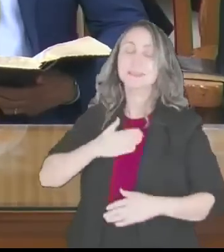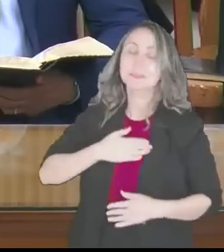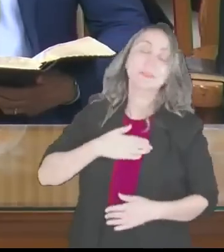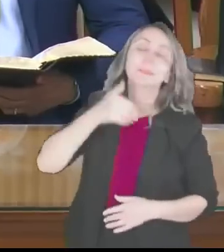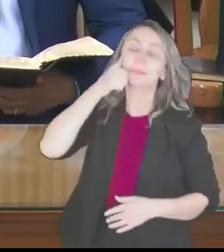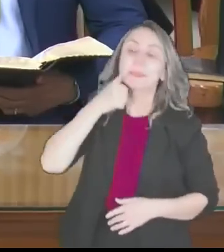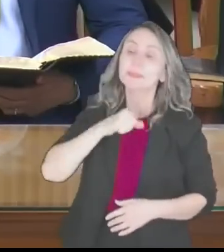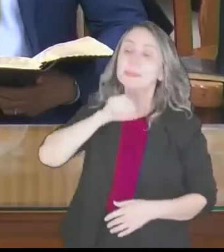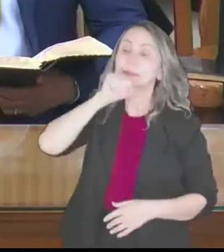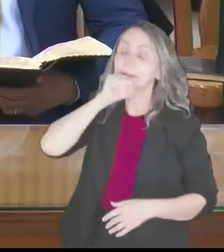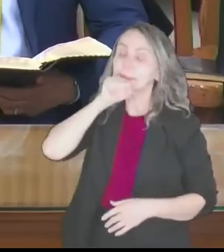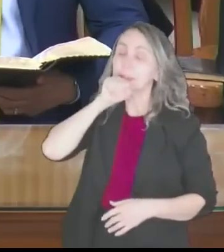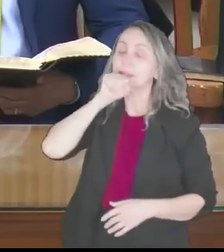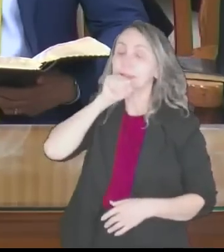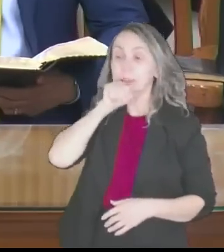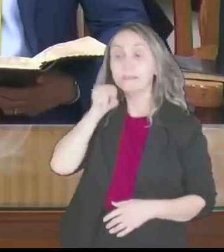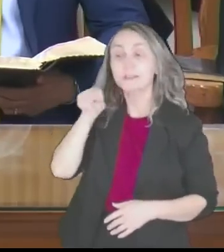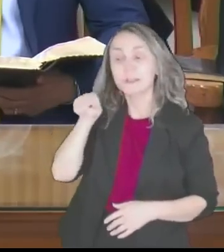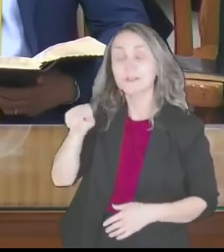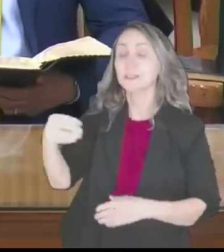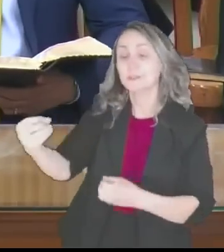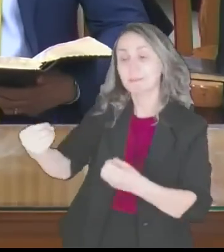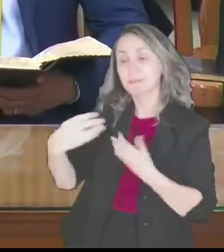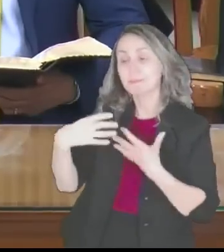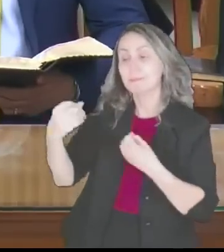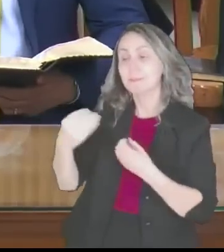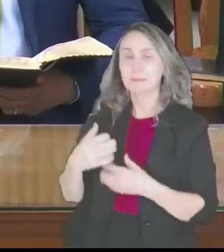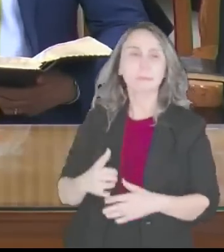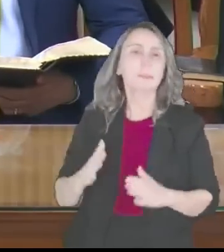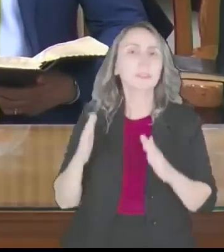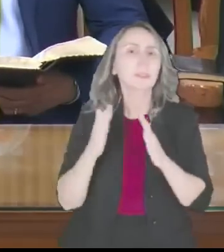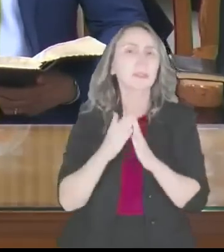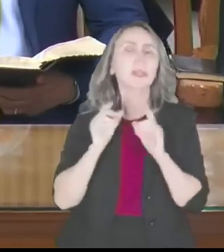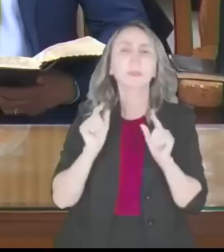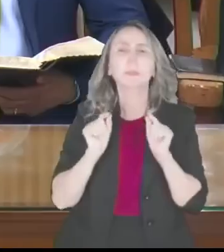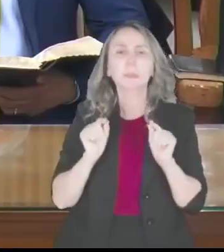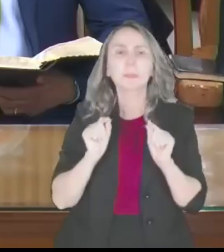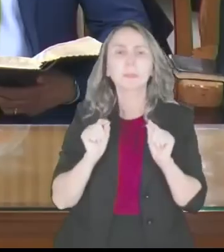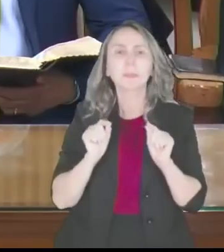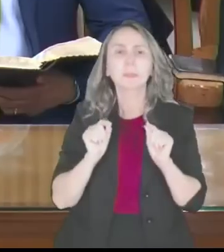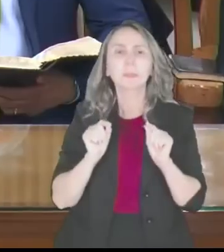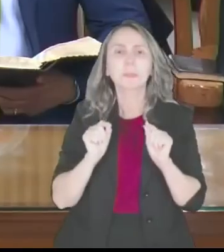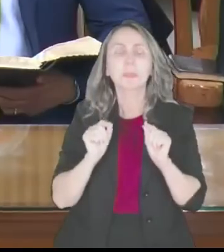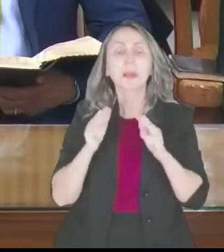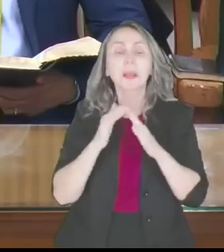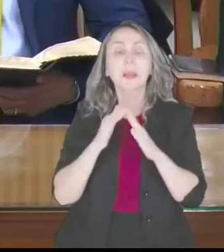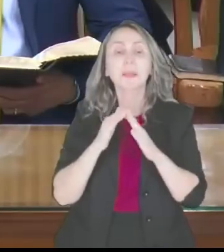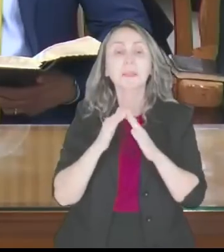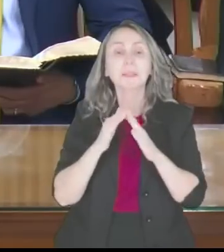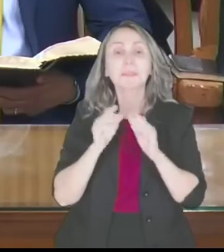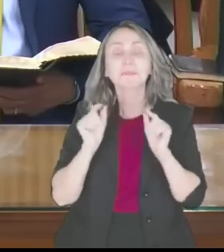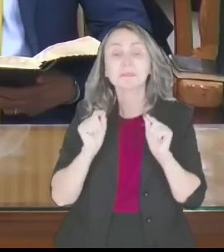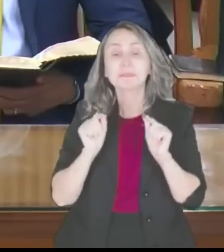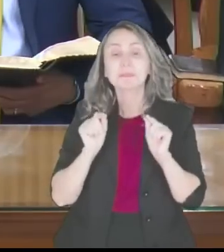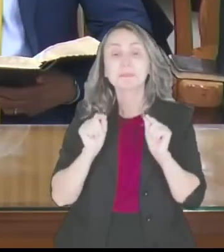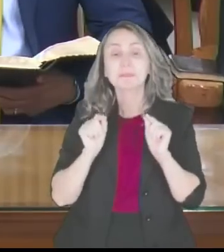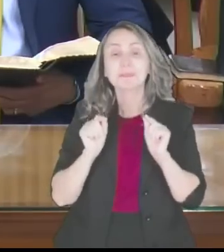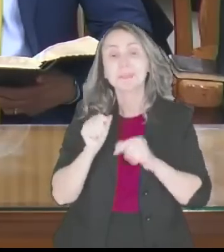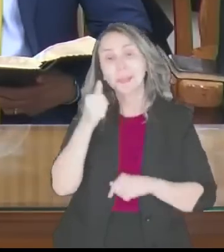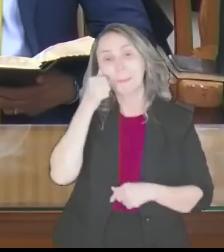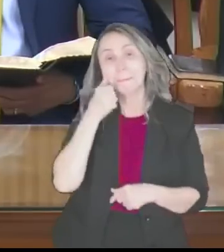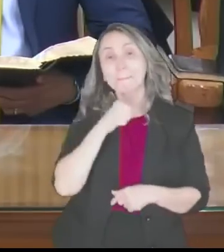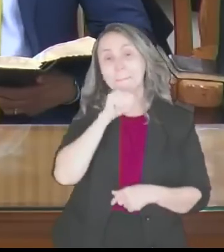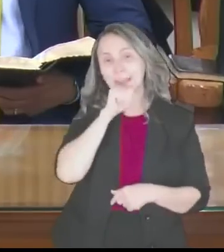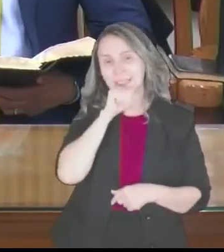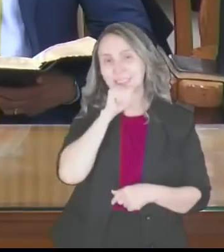irmãos? Ensinaria. Na casa de quem? Onde é o lugar do aprendizado? Na casa de quem, meus amados irmãos? Da mãe. Olhem